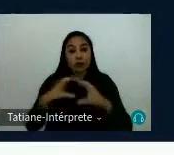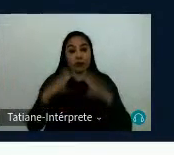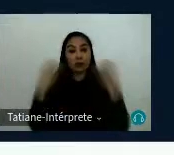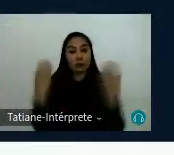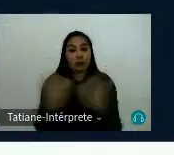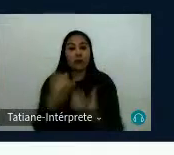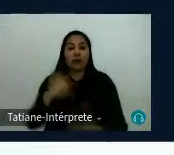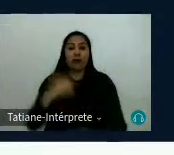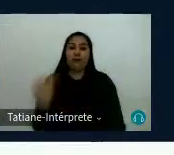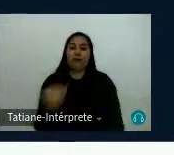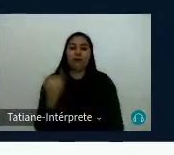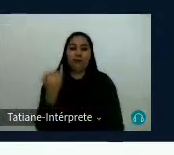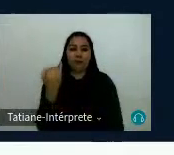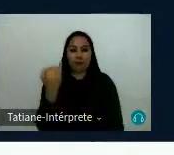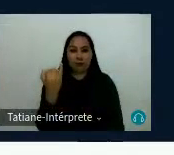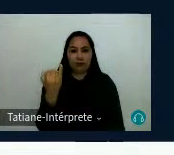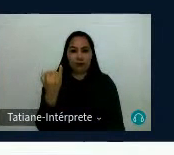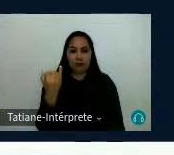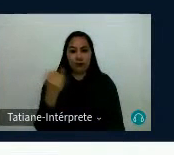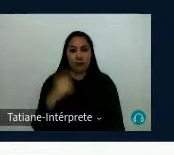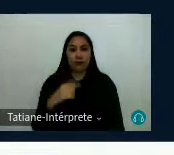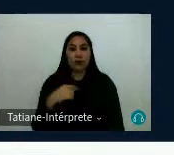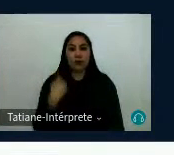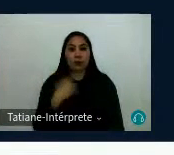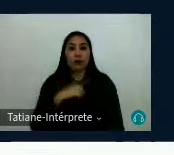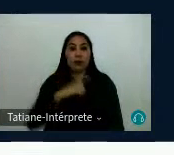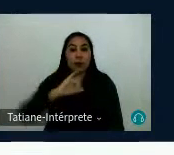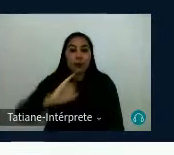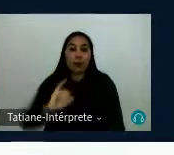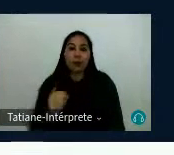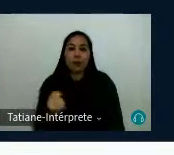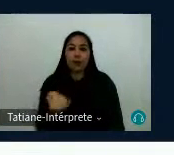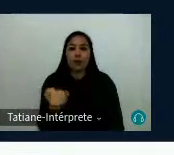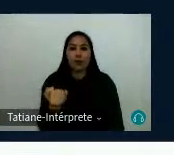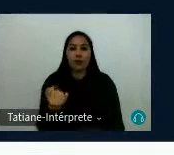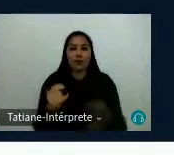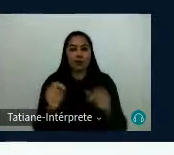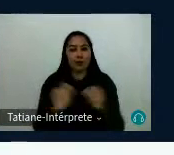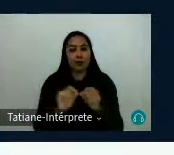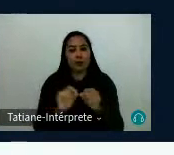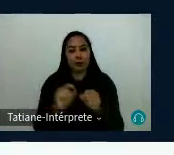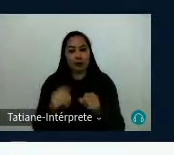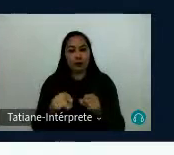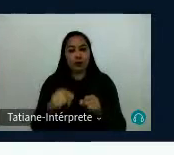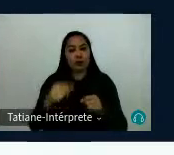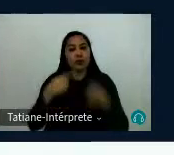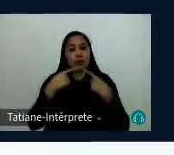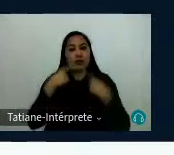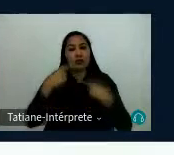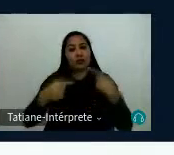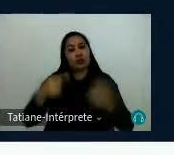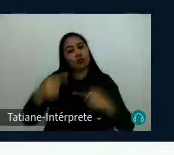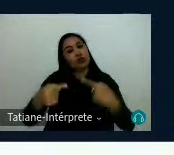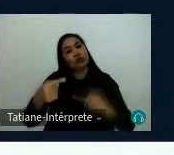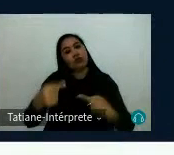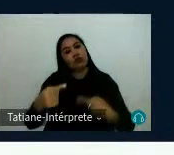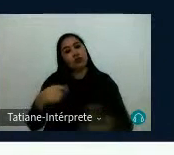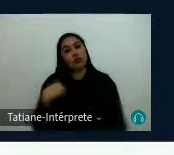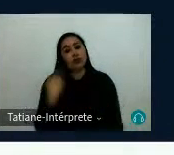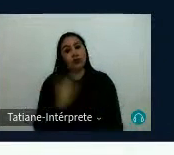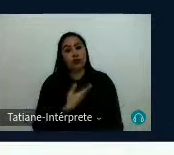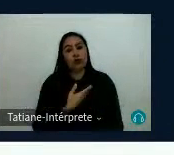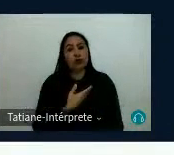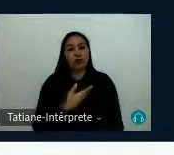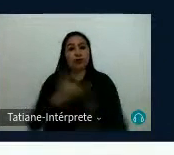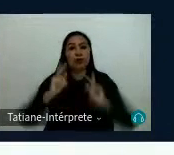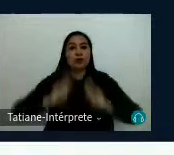nós temos também mais uma oportunidade, né, de fazer esse diálogo com os nossos públicos